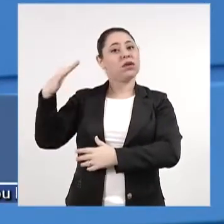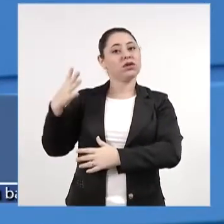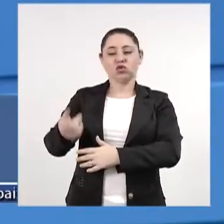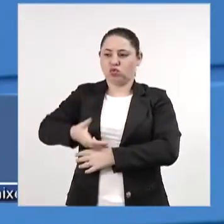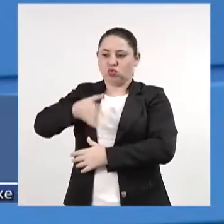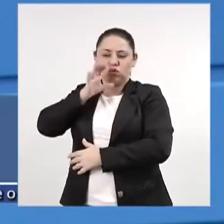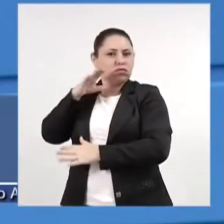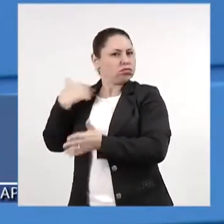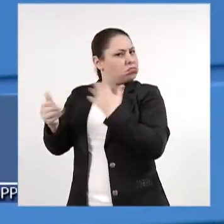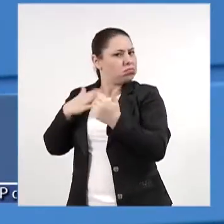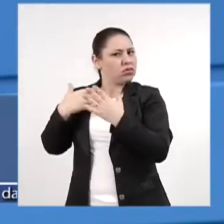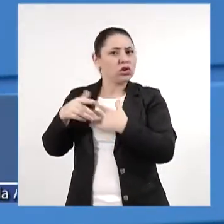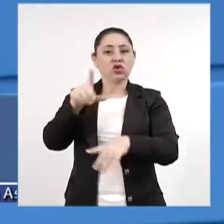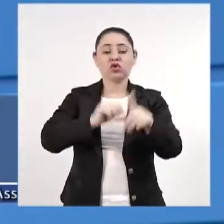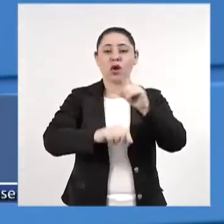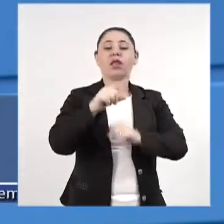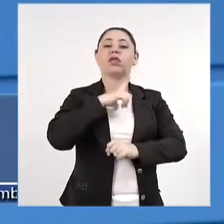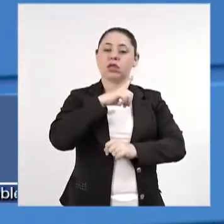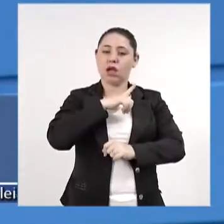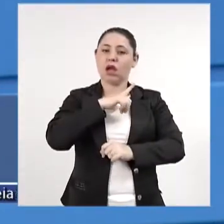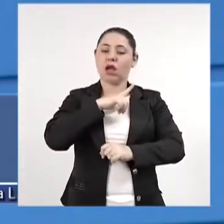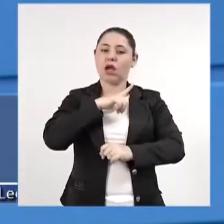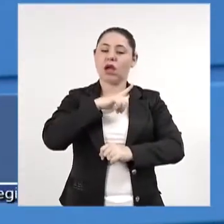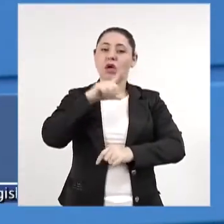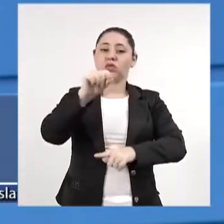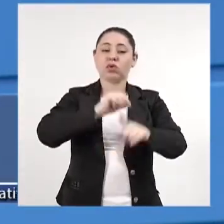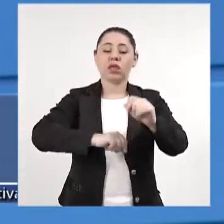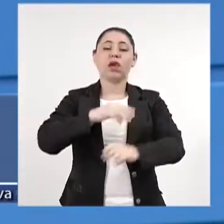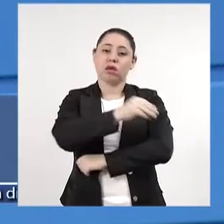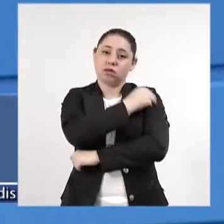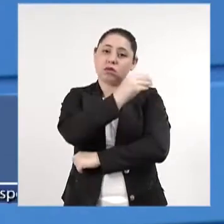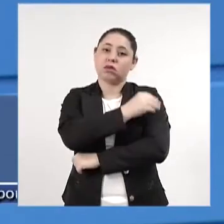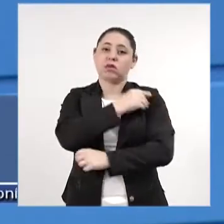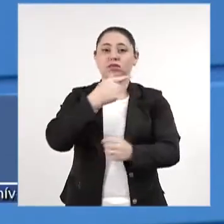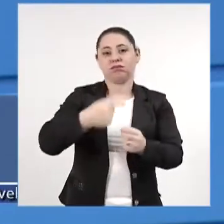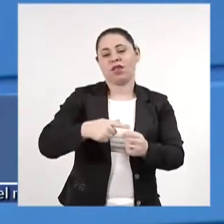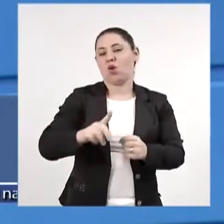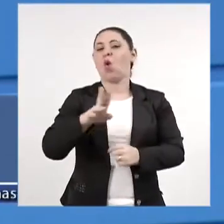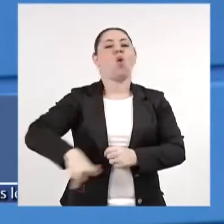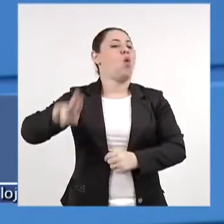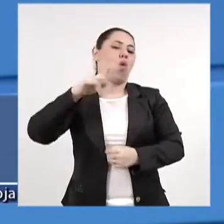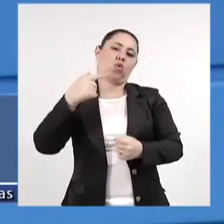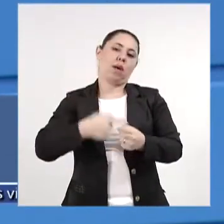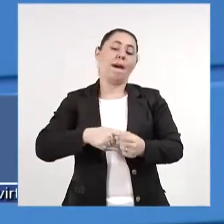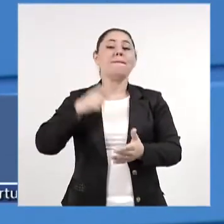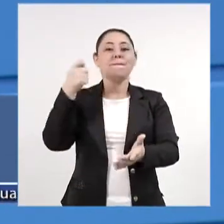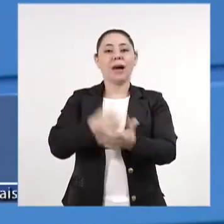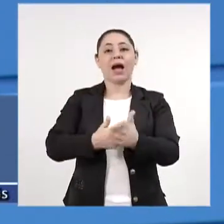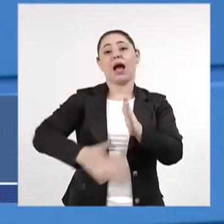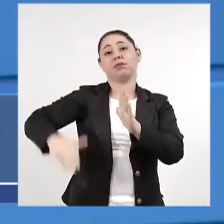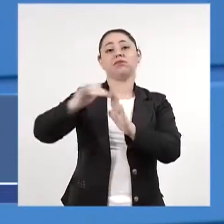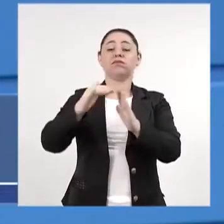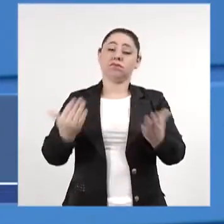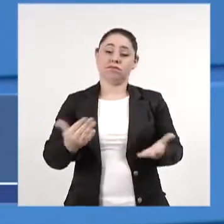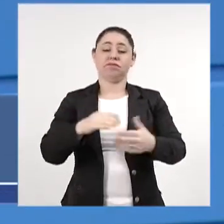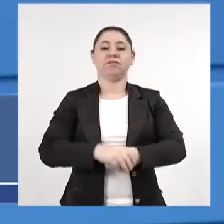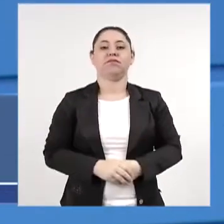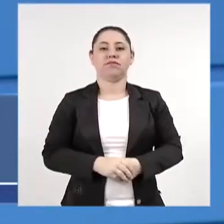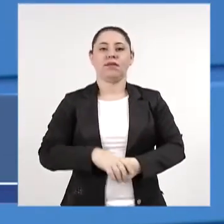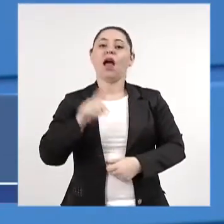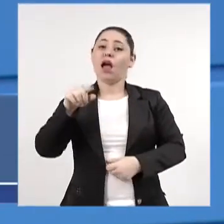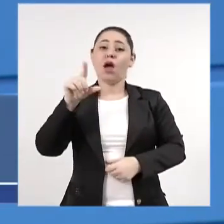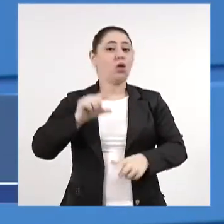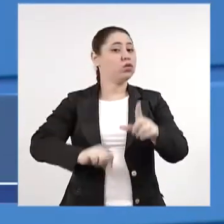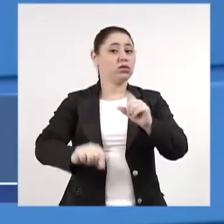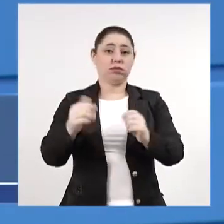Coca-Cola. Nós temos opção de combustível. Nós temos o etanol e temos a gasolina, mas só usa gasolina. Infelizmente, vai pagar mais caro. Então, essas são as